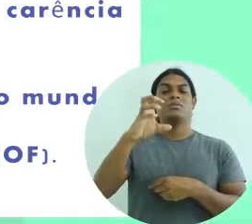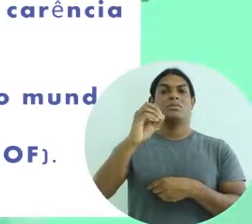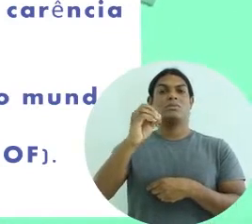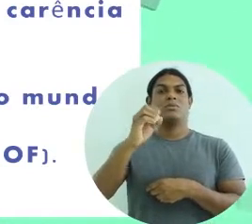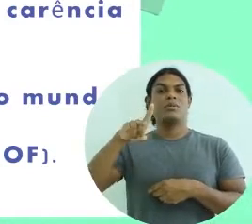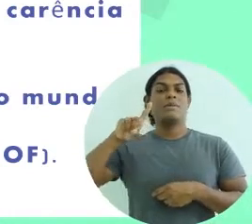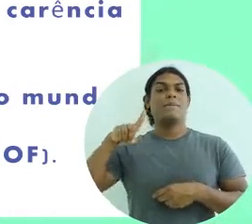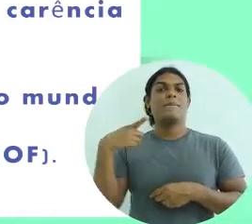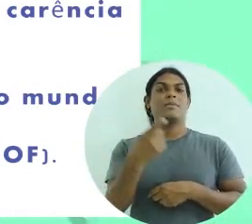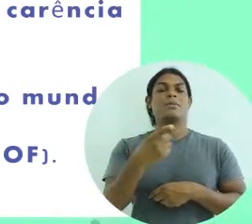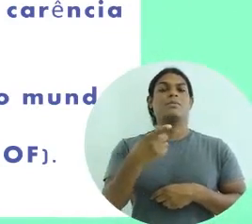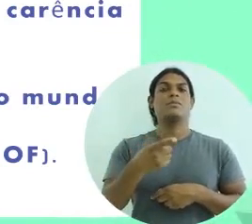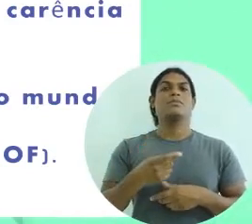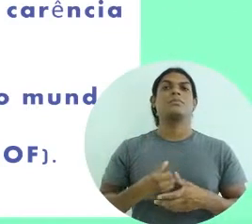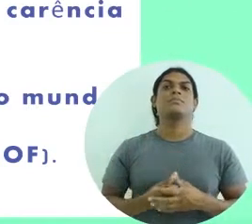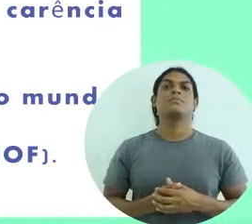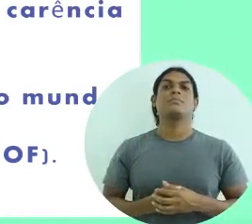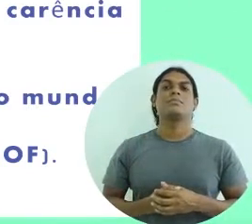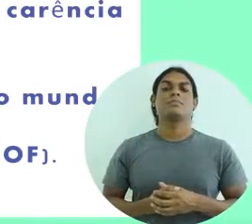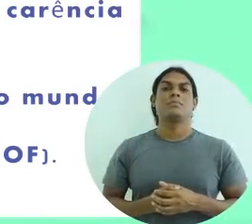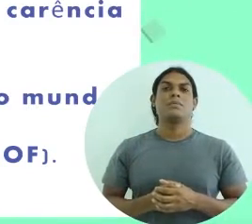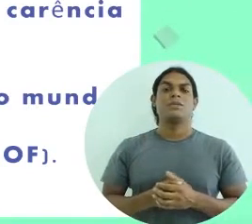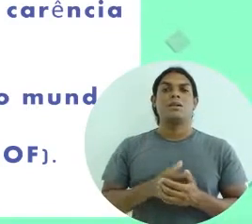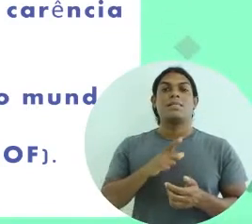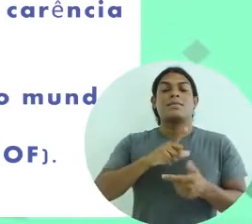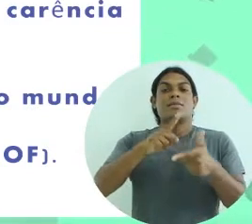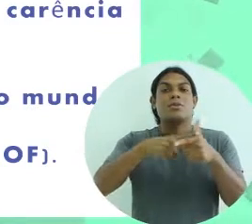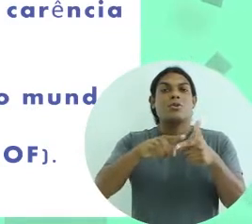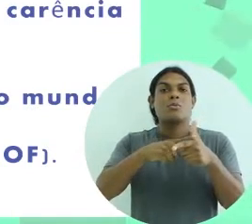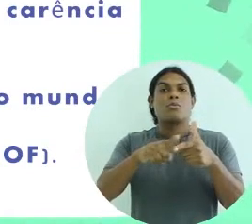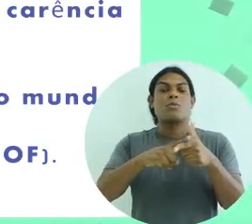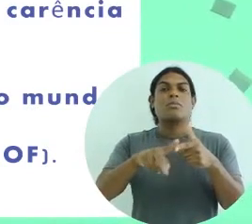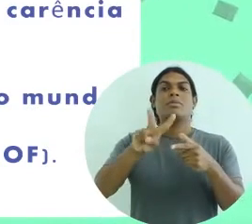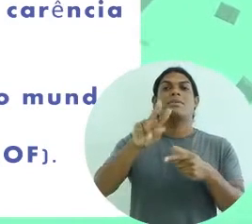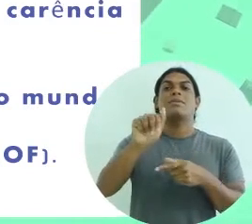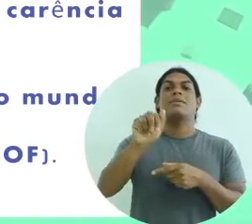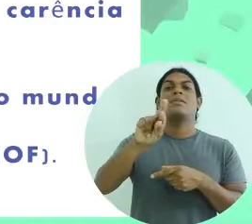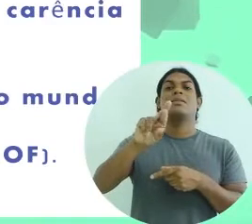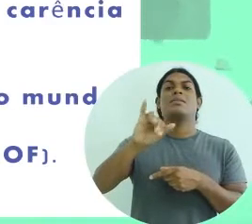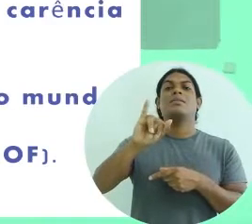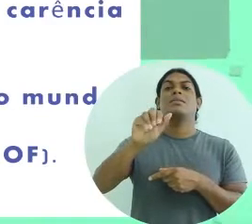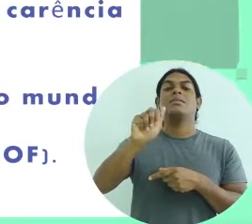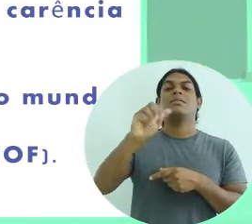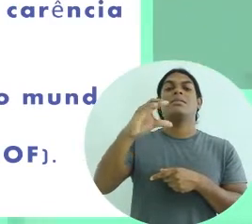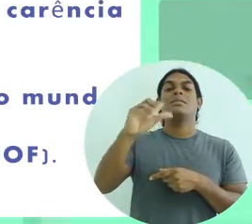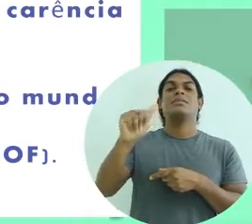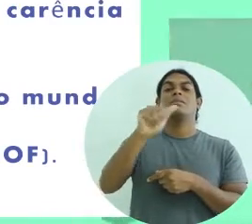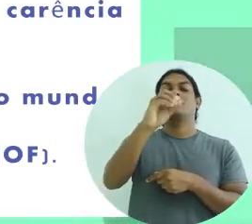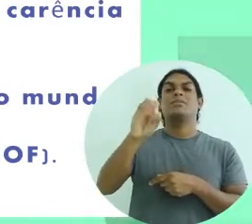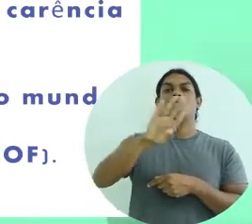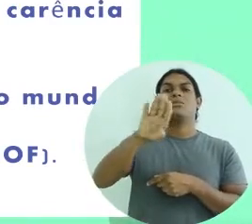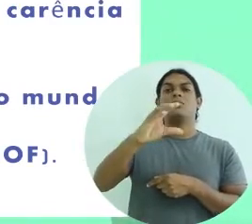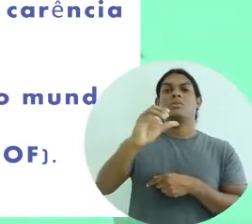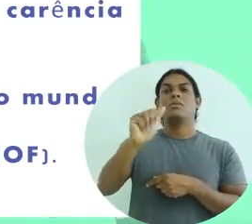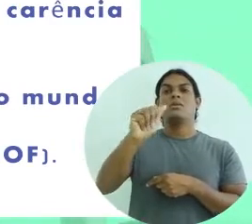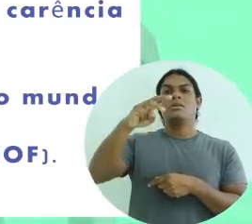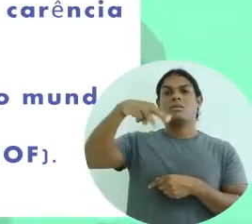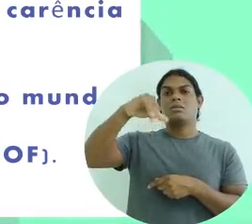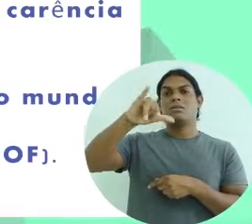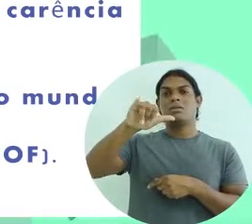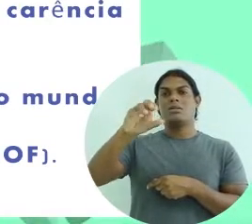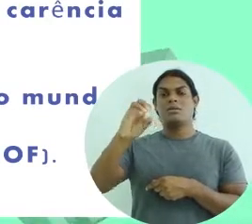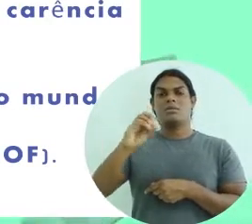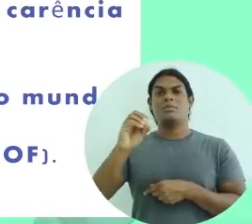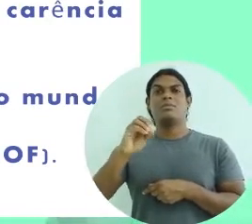importação ou exportação. Então, não tem aquele problema da variação do câmbio. De uma hora o câmbio está favorável